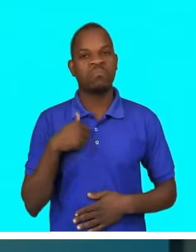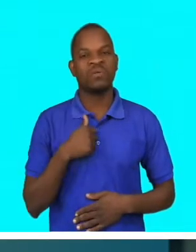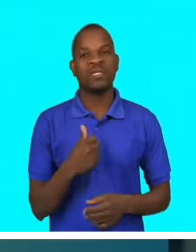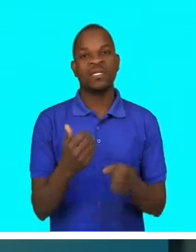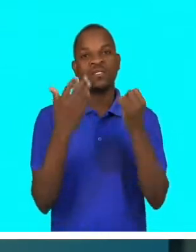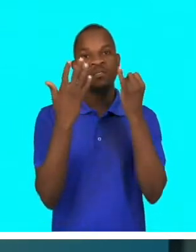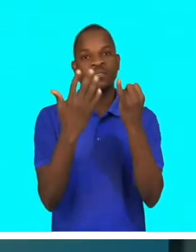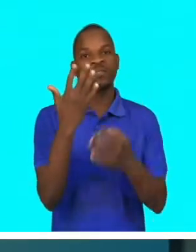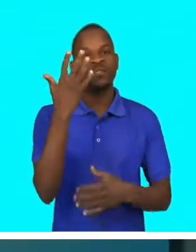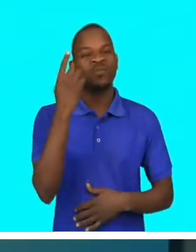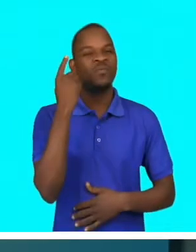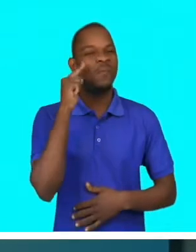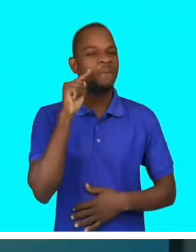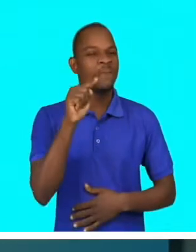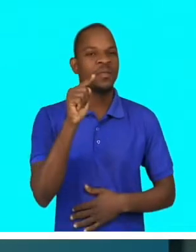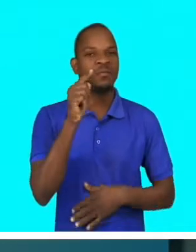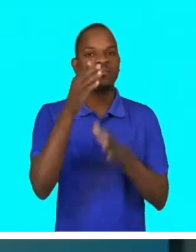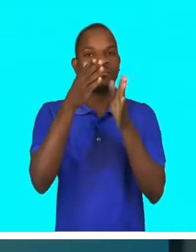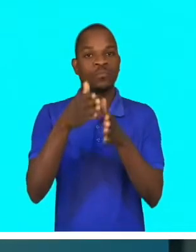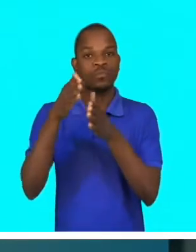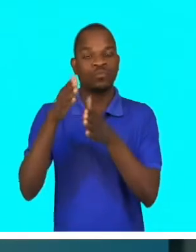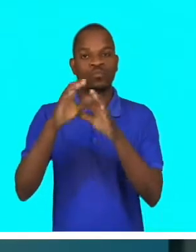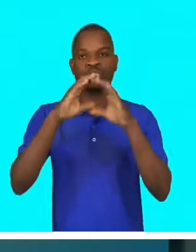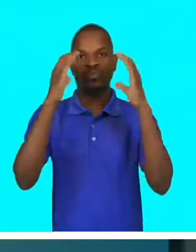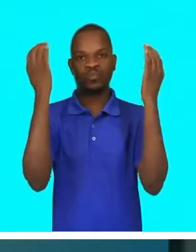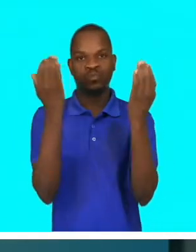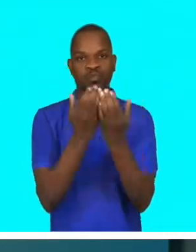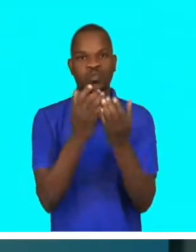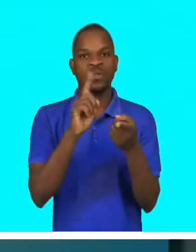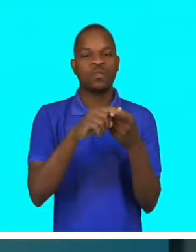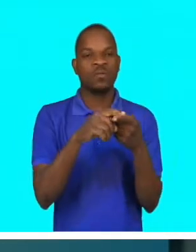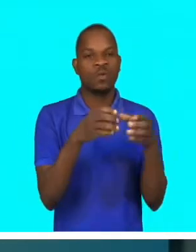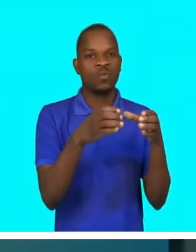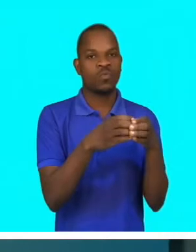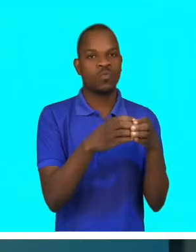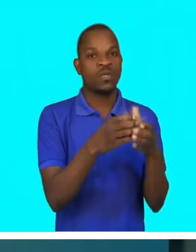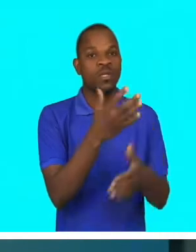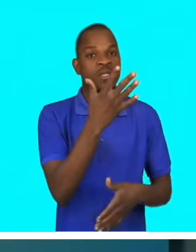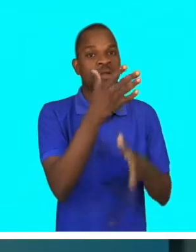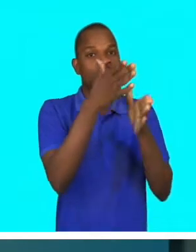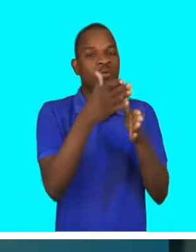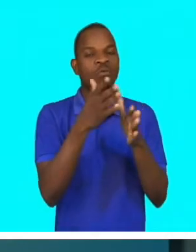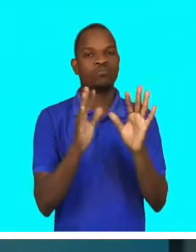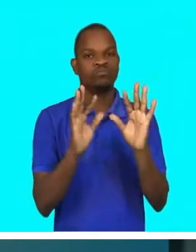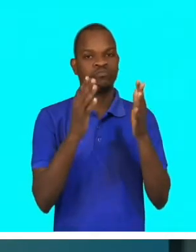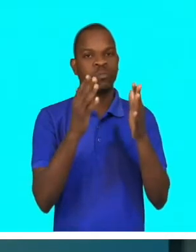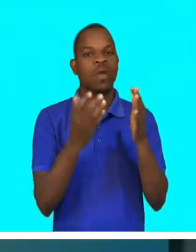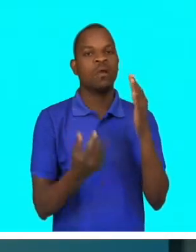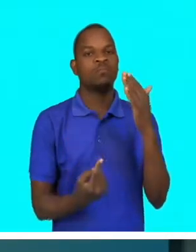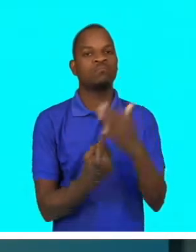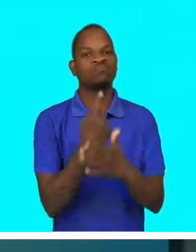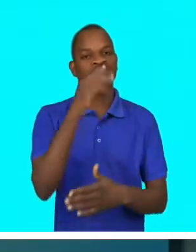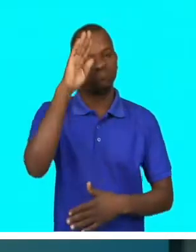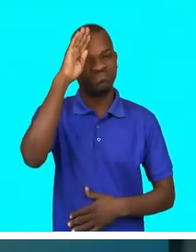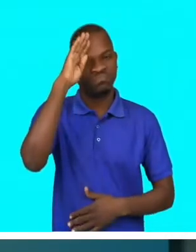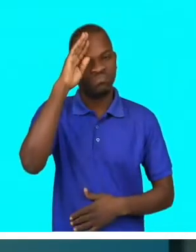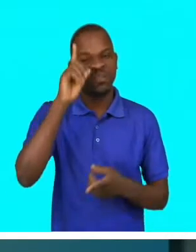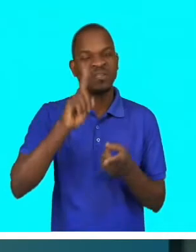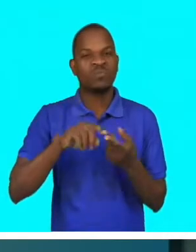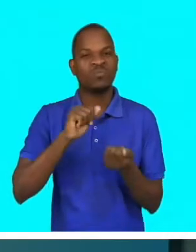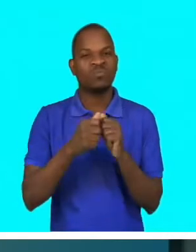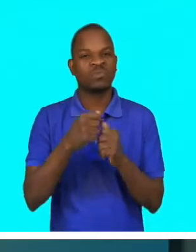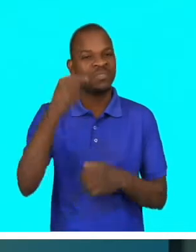65 mil pessoas por ano em todo o mundo. Em cada 5 sobreviventes fica com sequelas, onde se